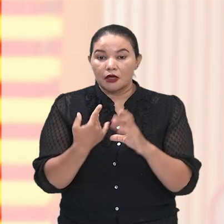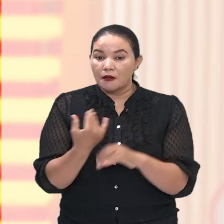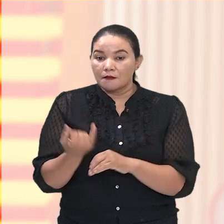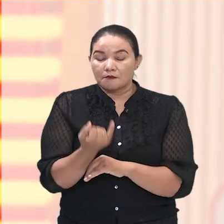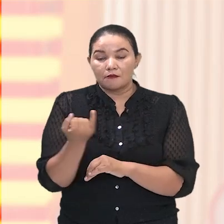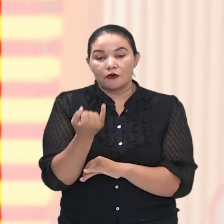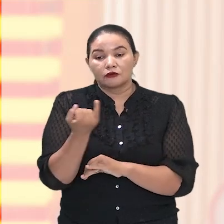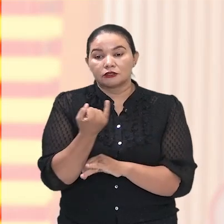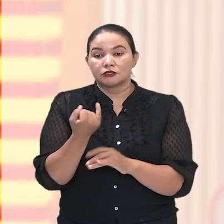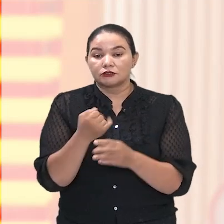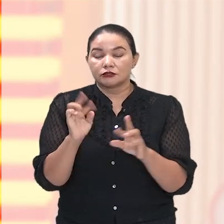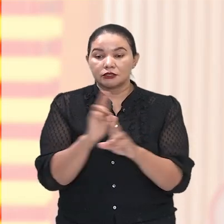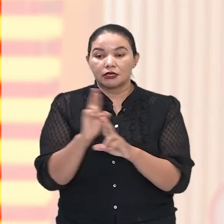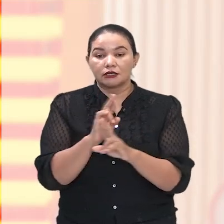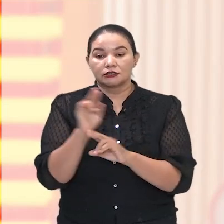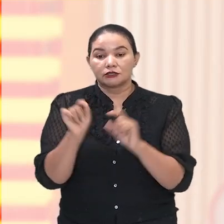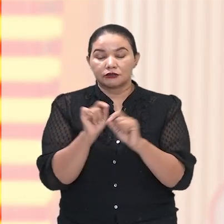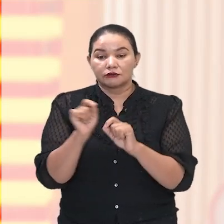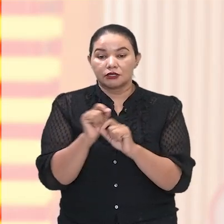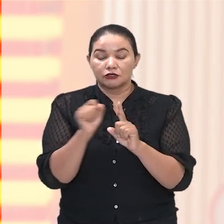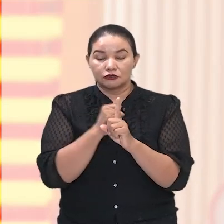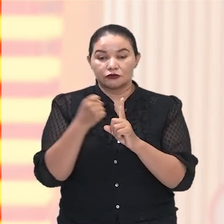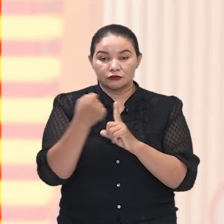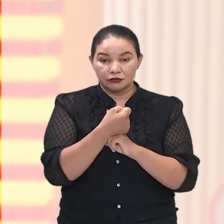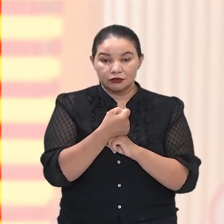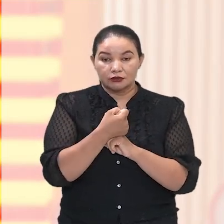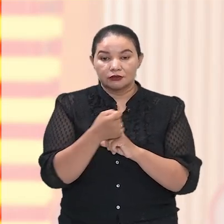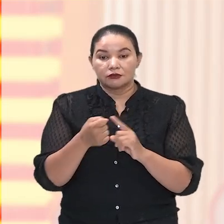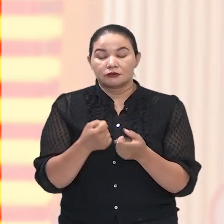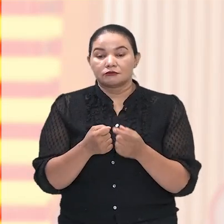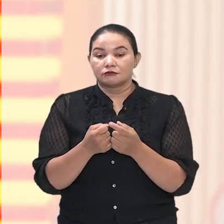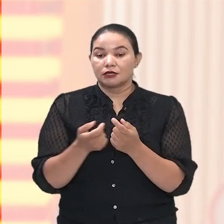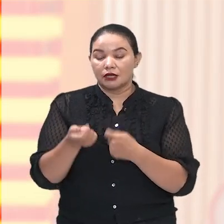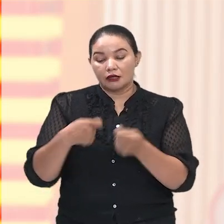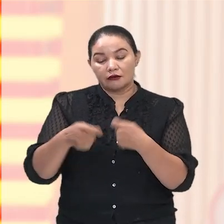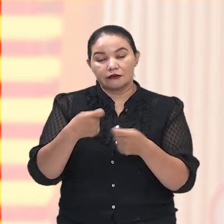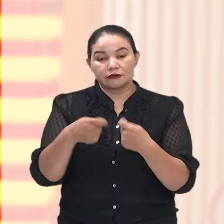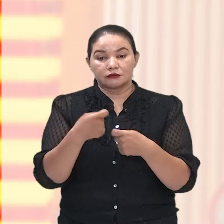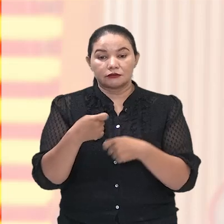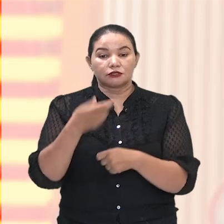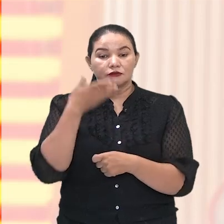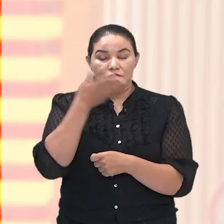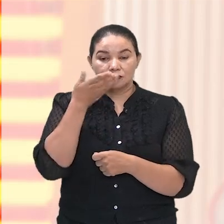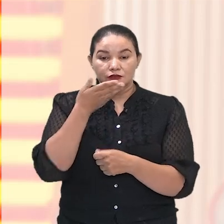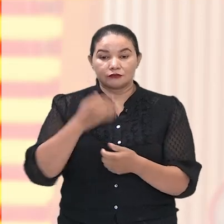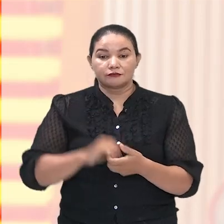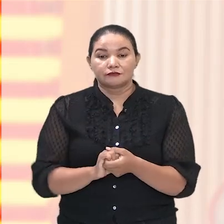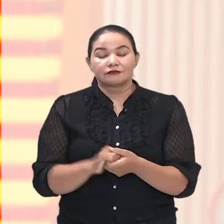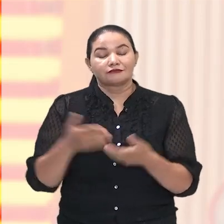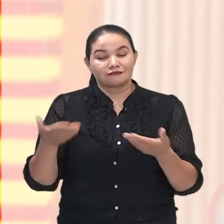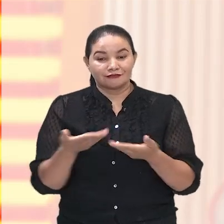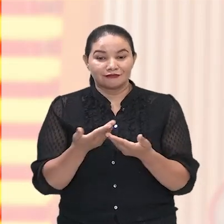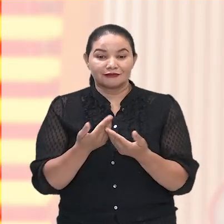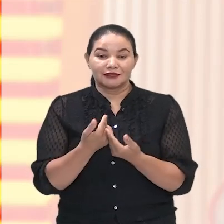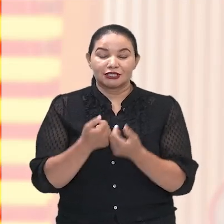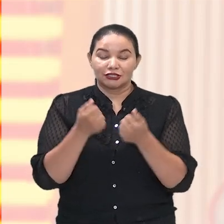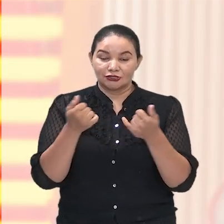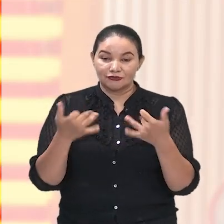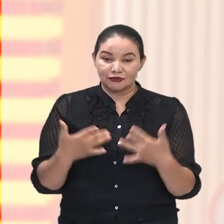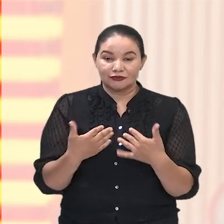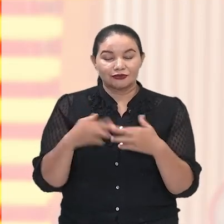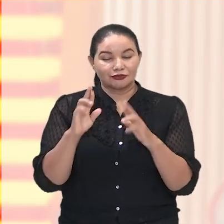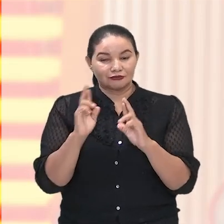aspectos muito importantes em relação a essa sociedade da economia açucareira. Então, este foi o